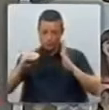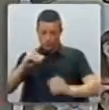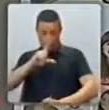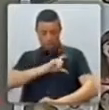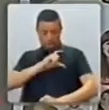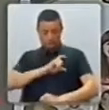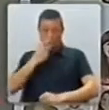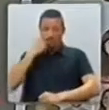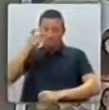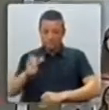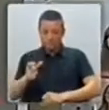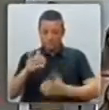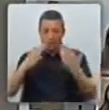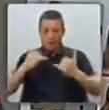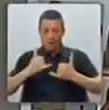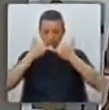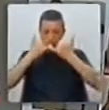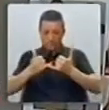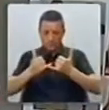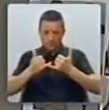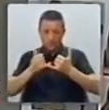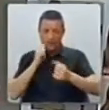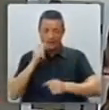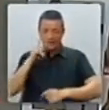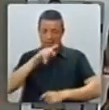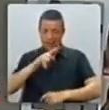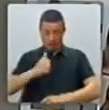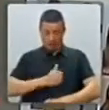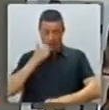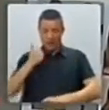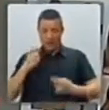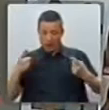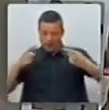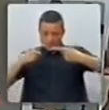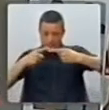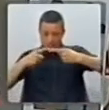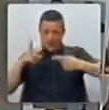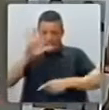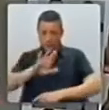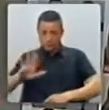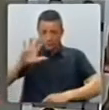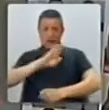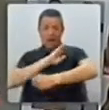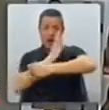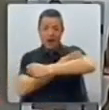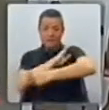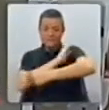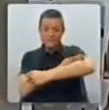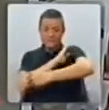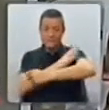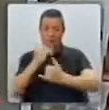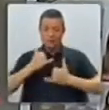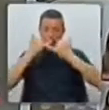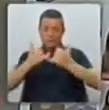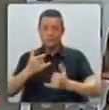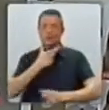humano, que depois levarão à fase, quem sair vencedor, levará à fase final e nacional em Aveiro. E depois, em agosto, é recebida